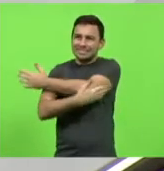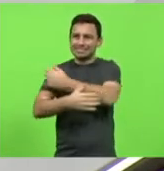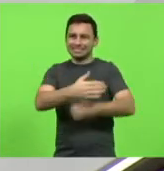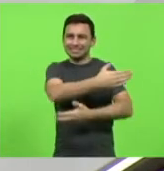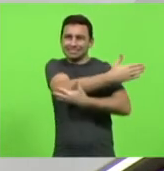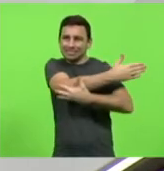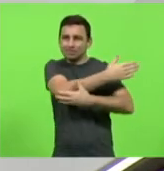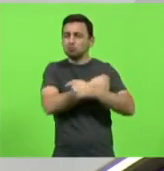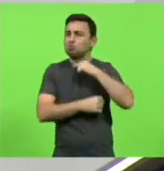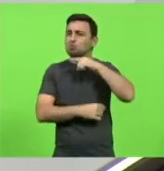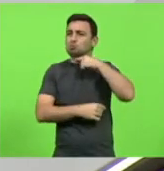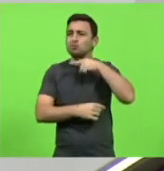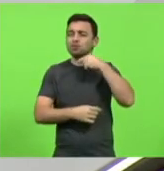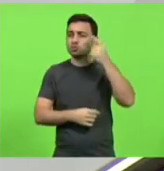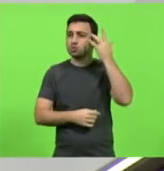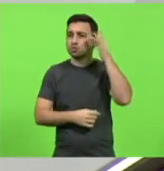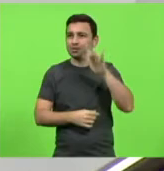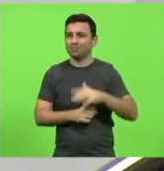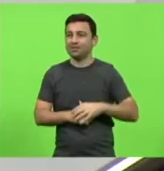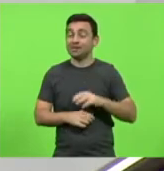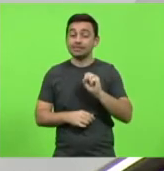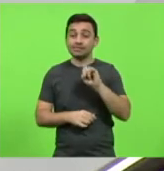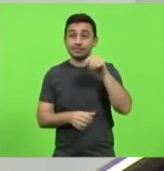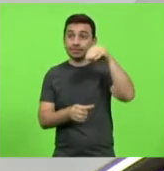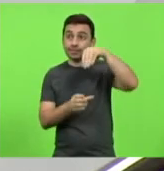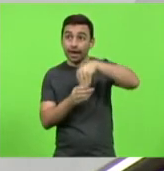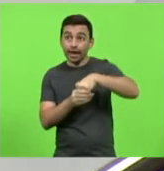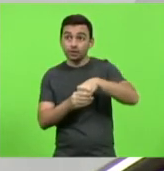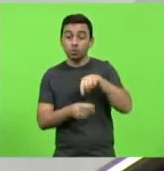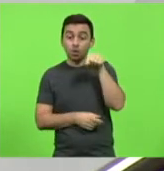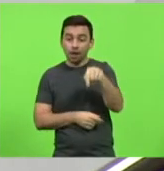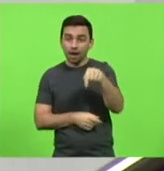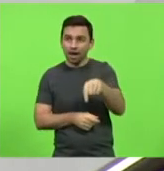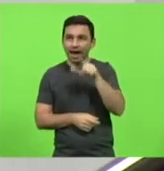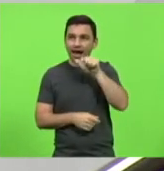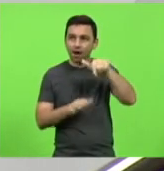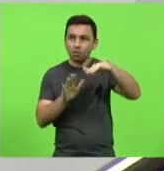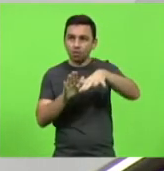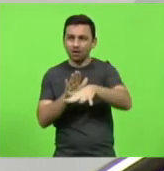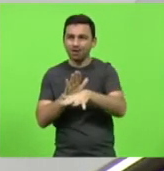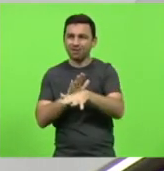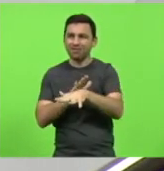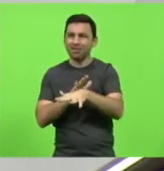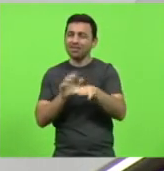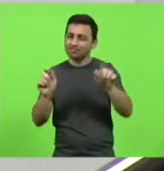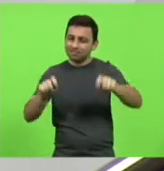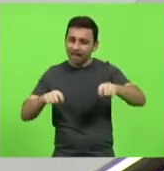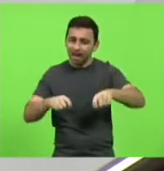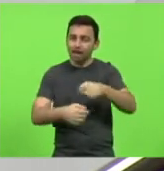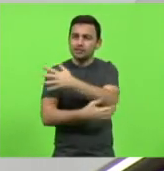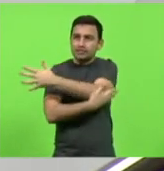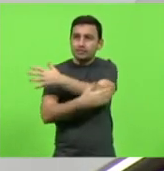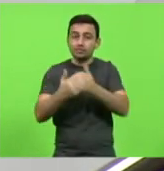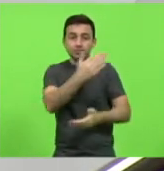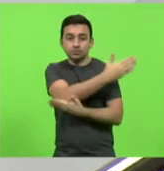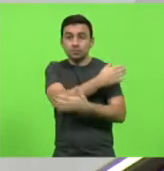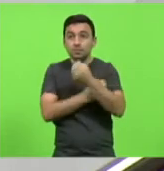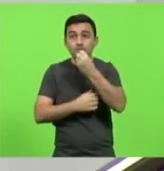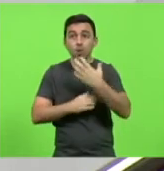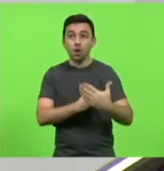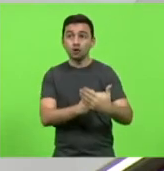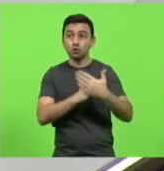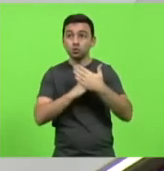alongamento adequado, mas faz numa piscina. Ela parece, né, um ser elástico ali. Por quê? Porque a piscina, ela traz uma